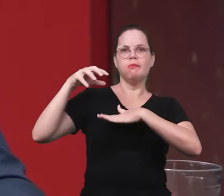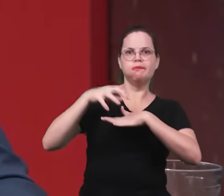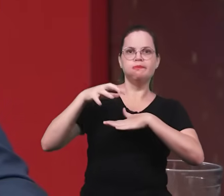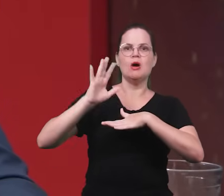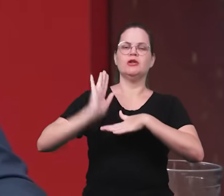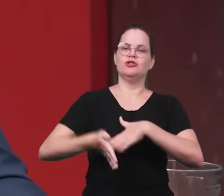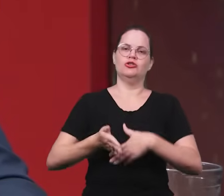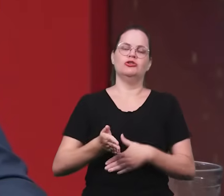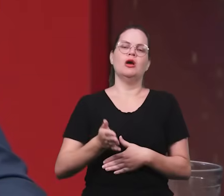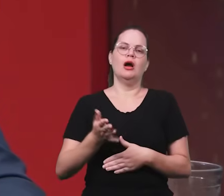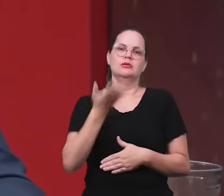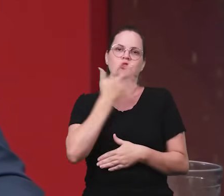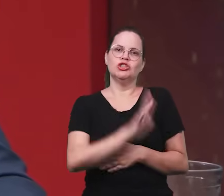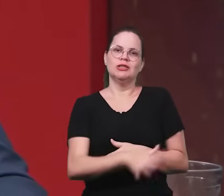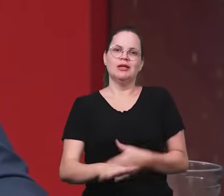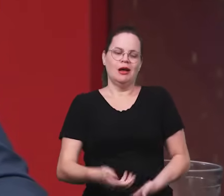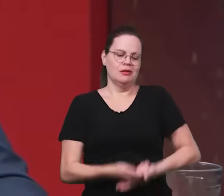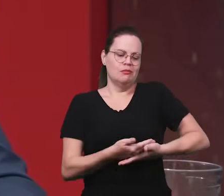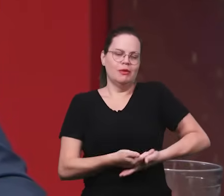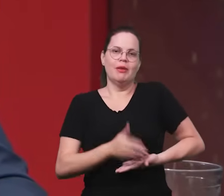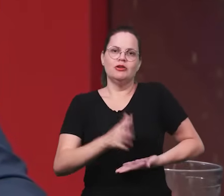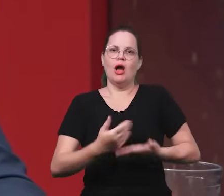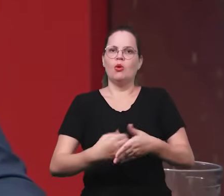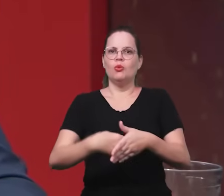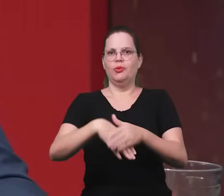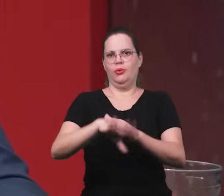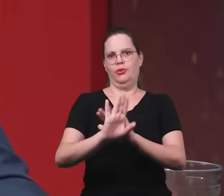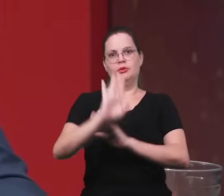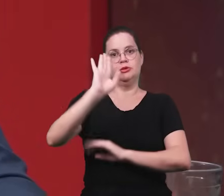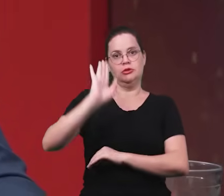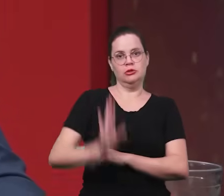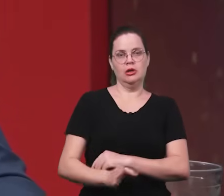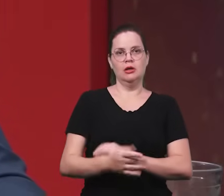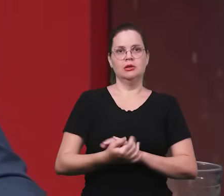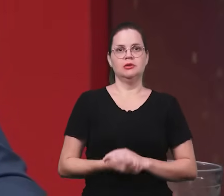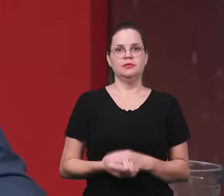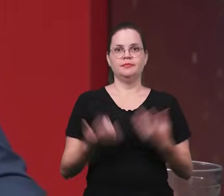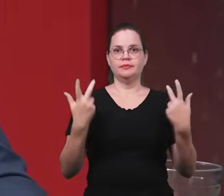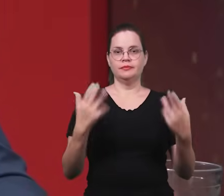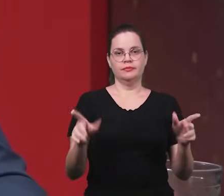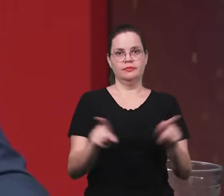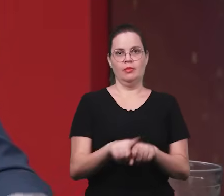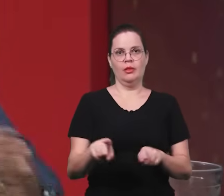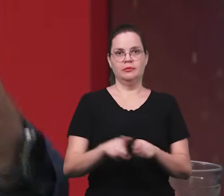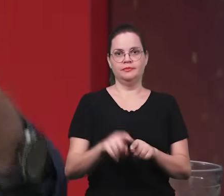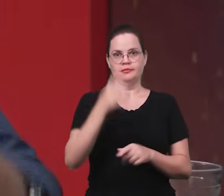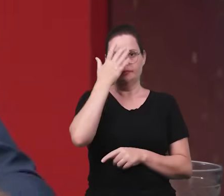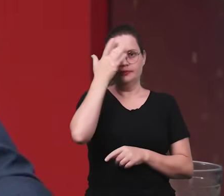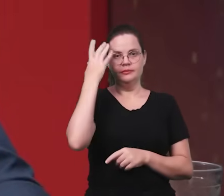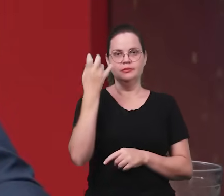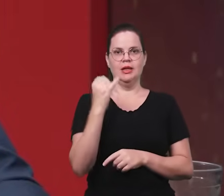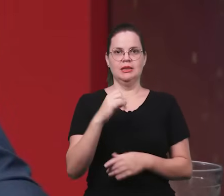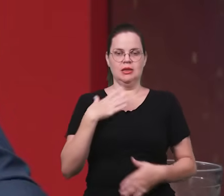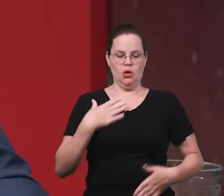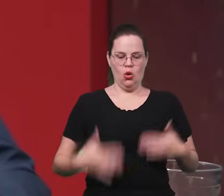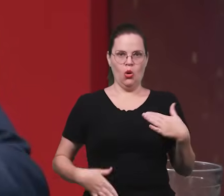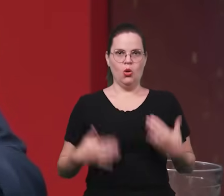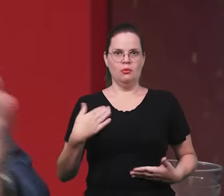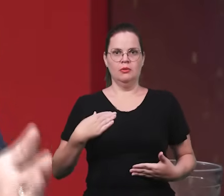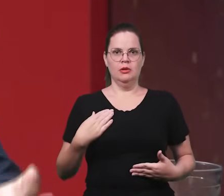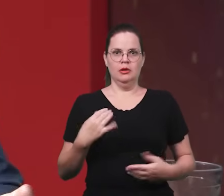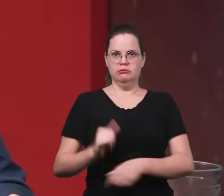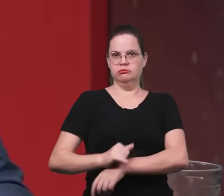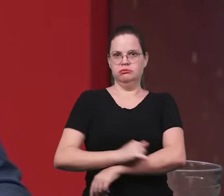nascemos e desde criança nós já acostumamos, né? É a mesma coisa, é uma pessoa que ela tem um certo peso, ela